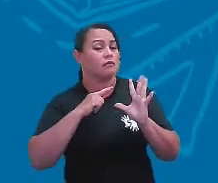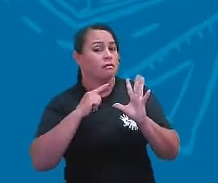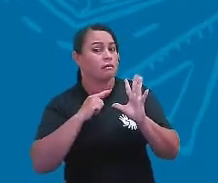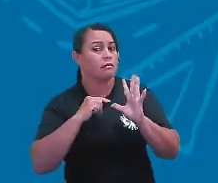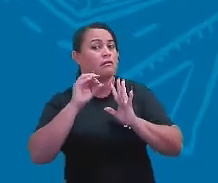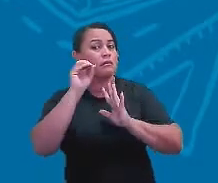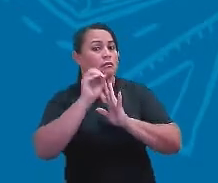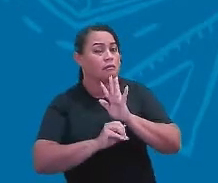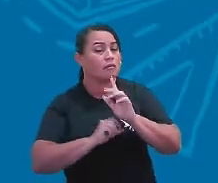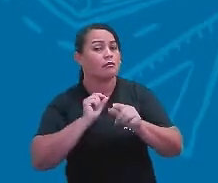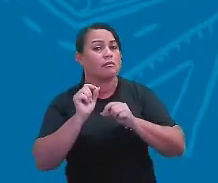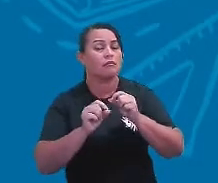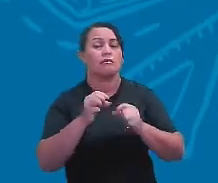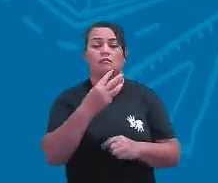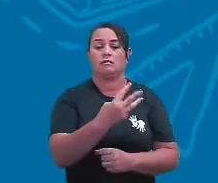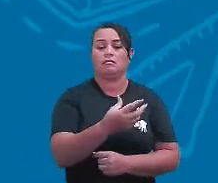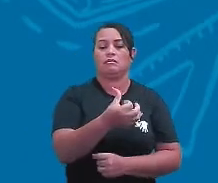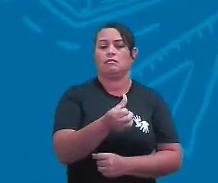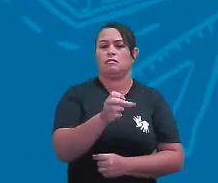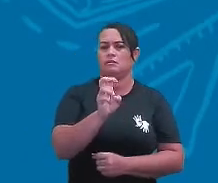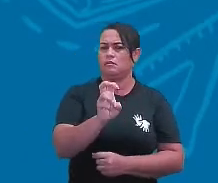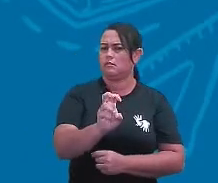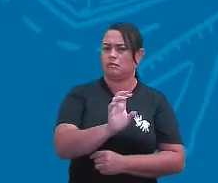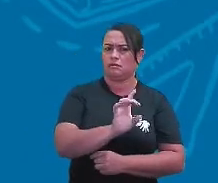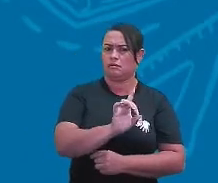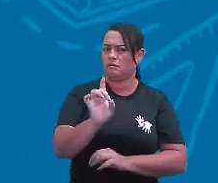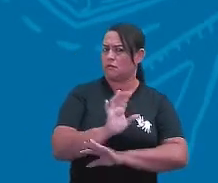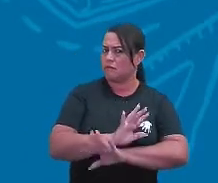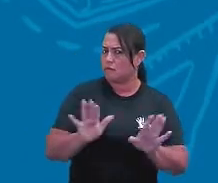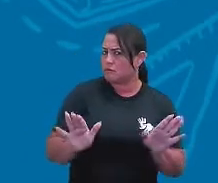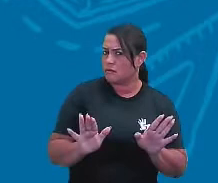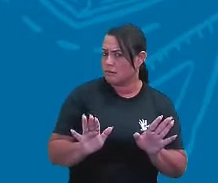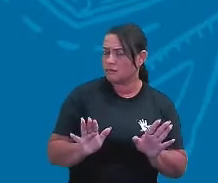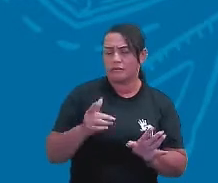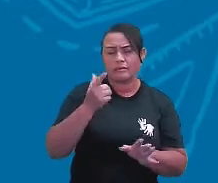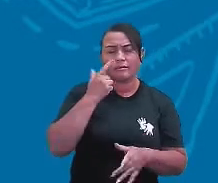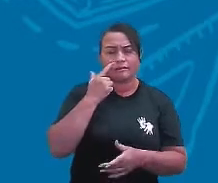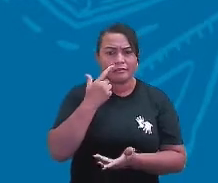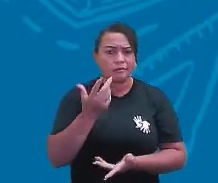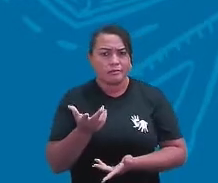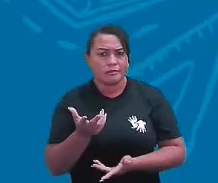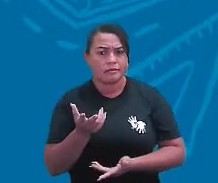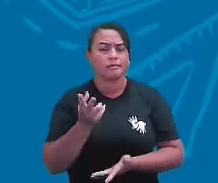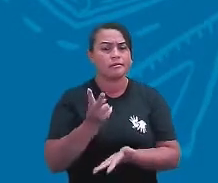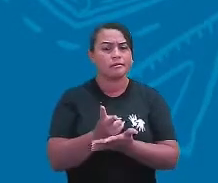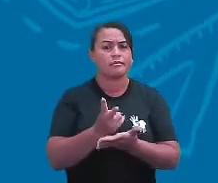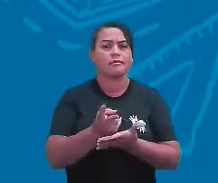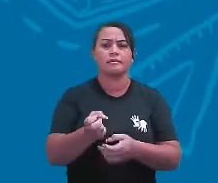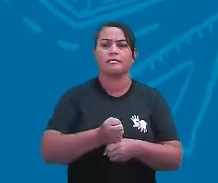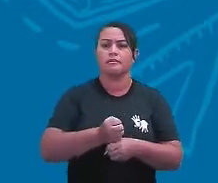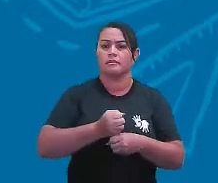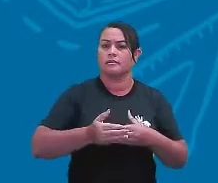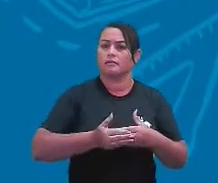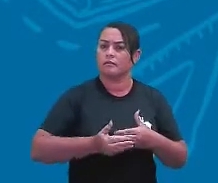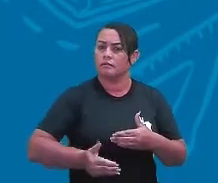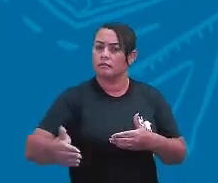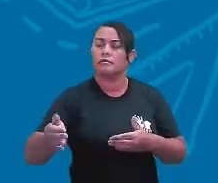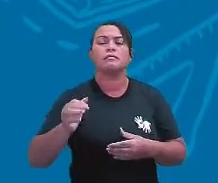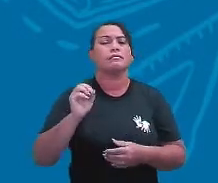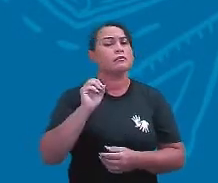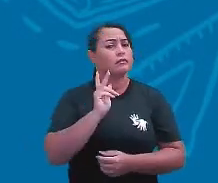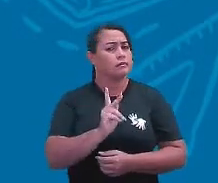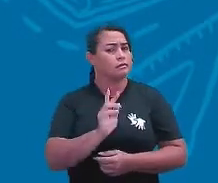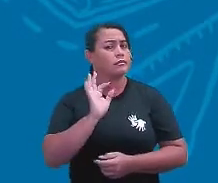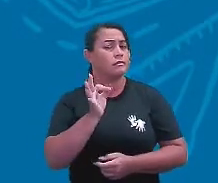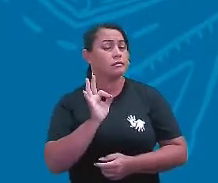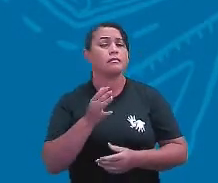são 365 dias, né? Que a gente utiliza aí durante o ano. Ok. Por que